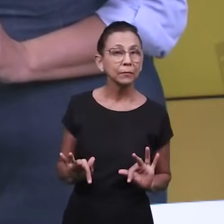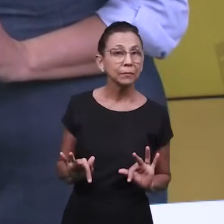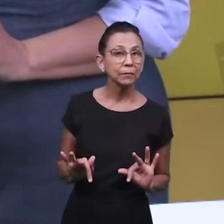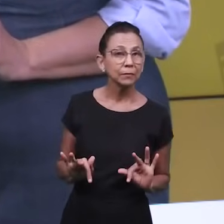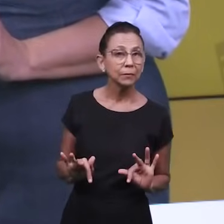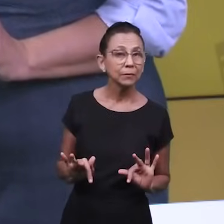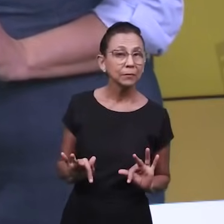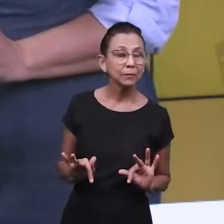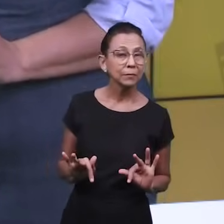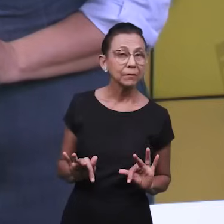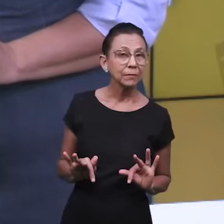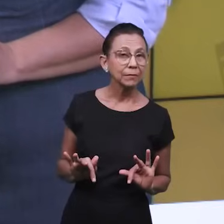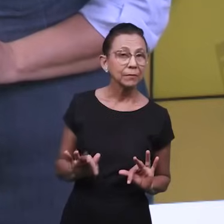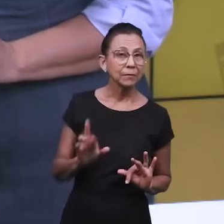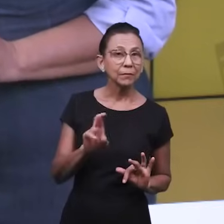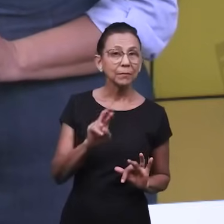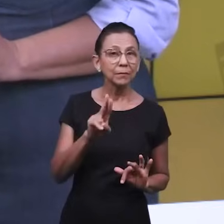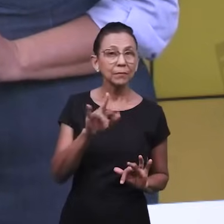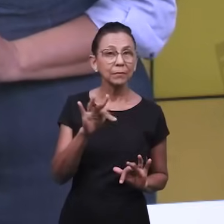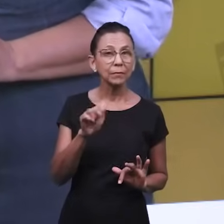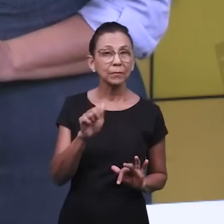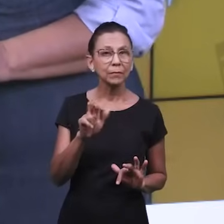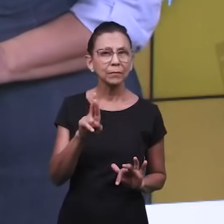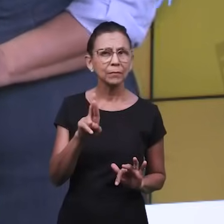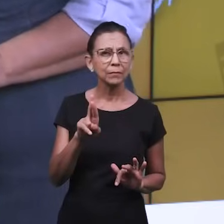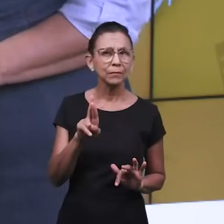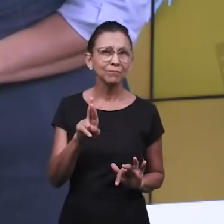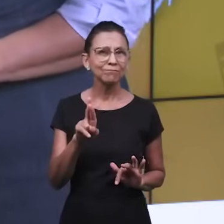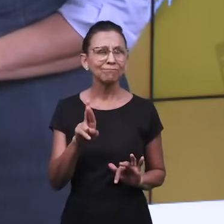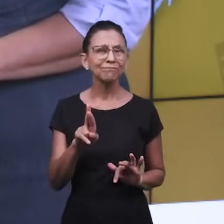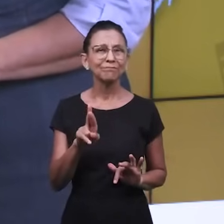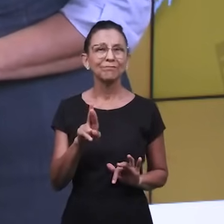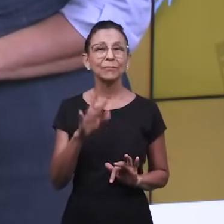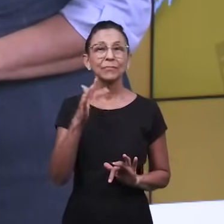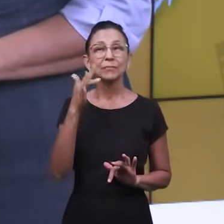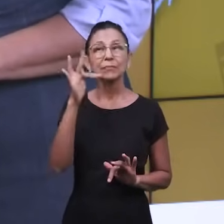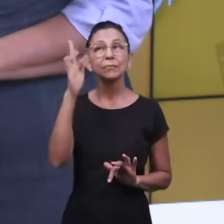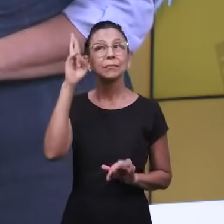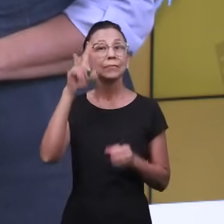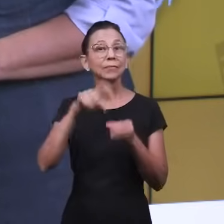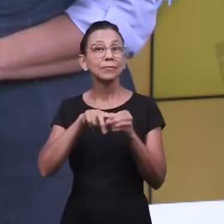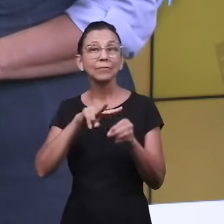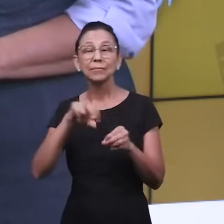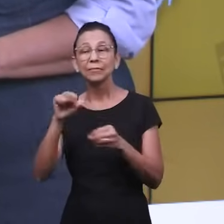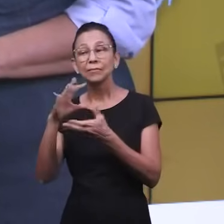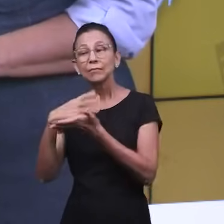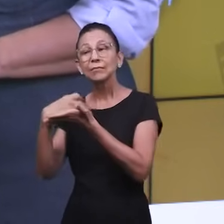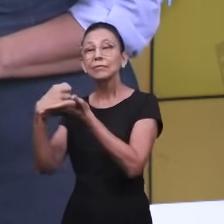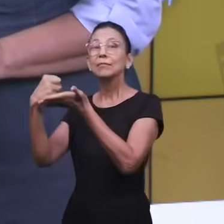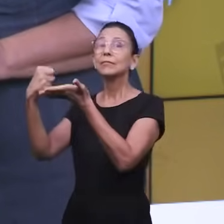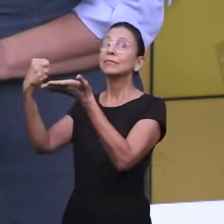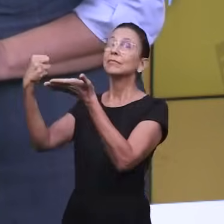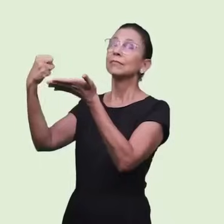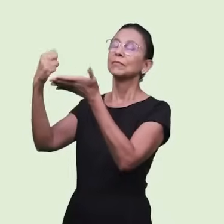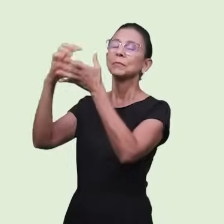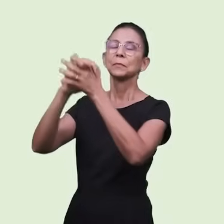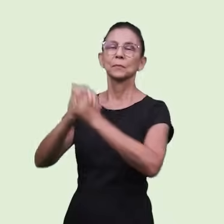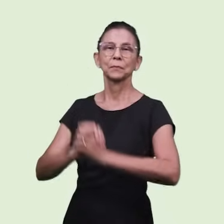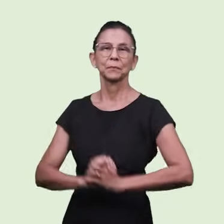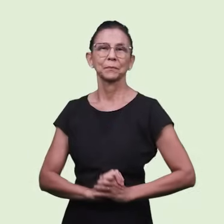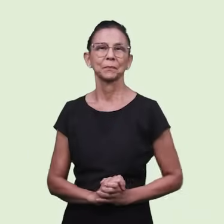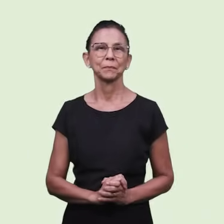que tem? Rufa. Em breve no céu virá nos eu